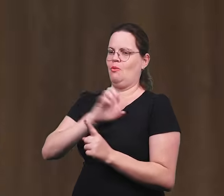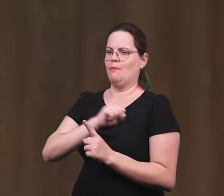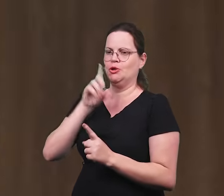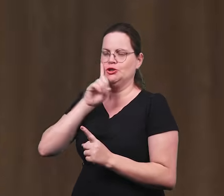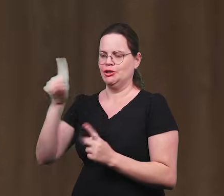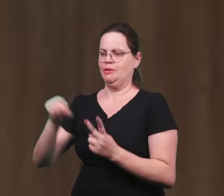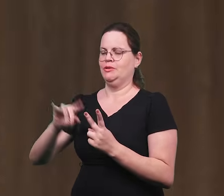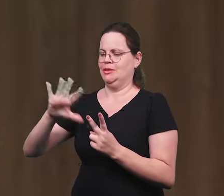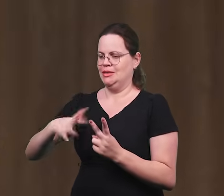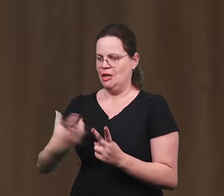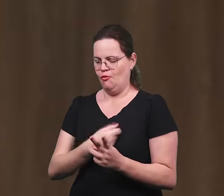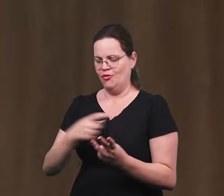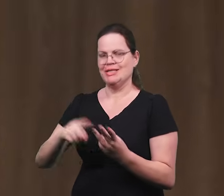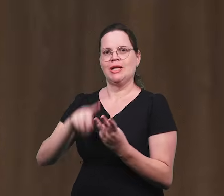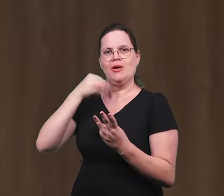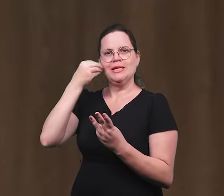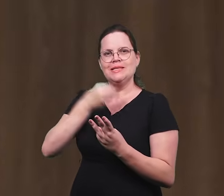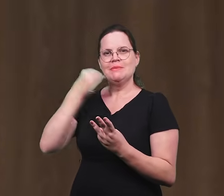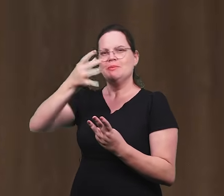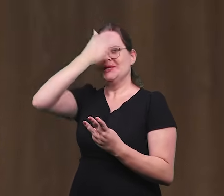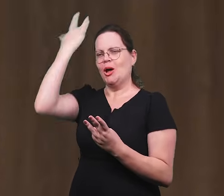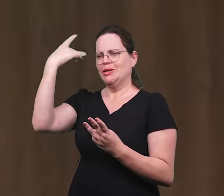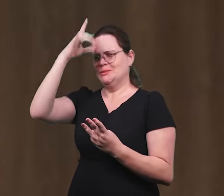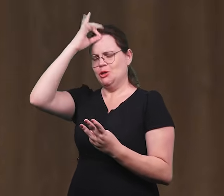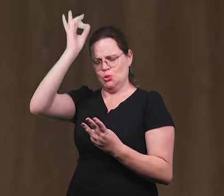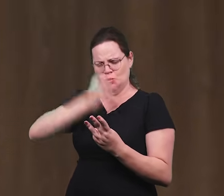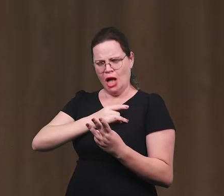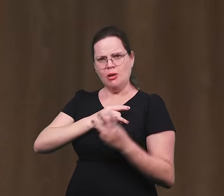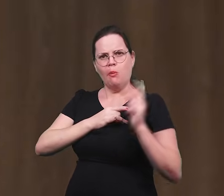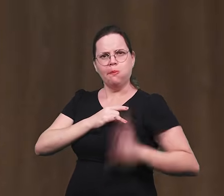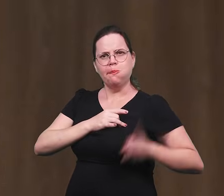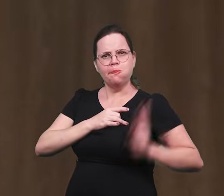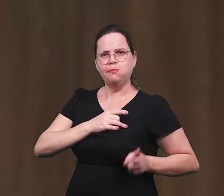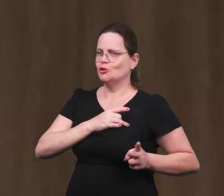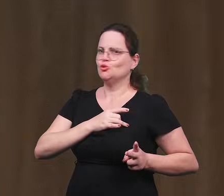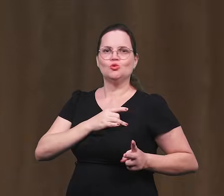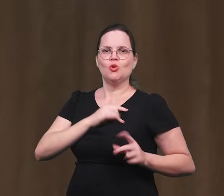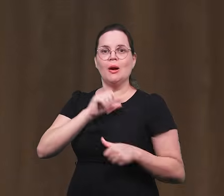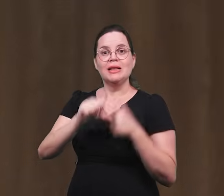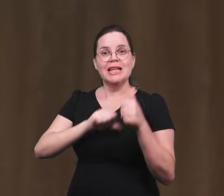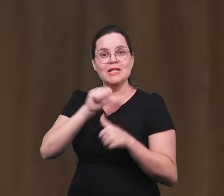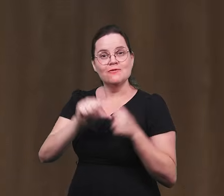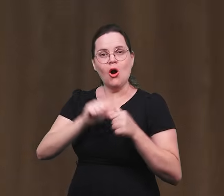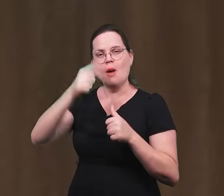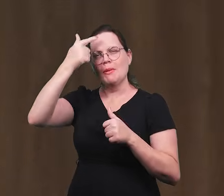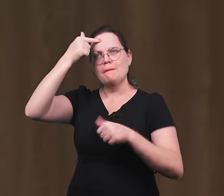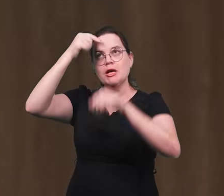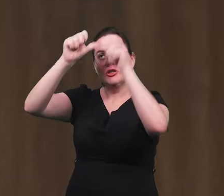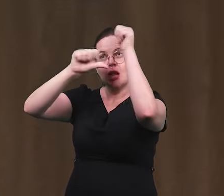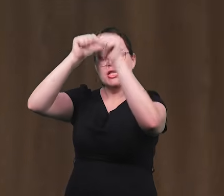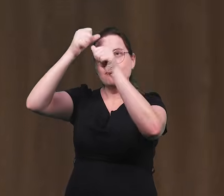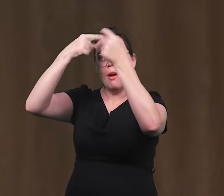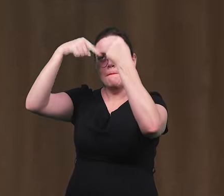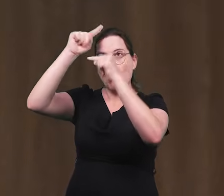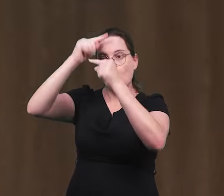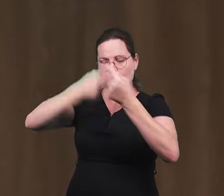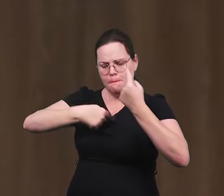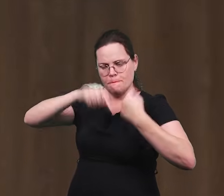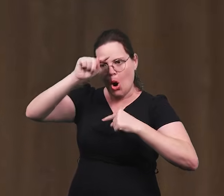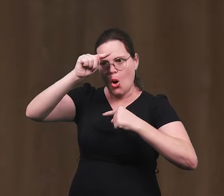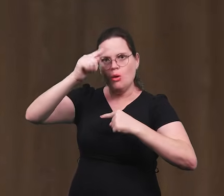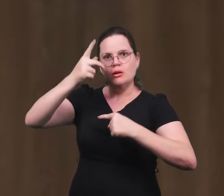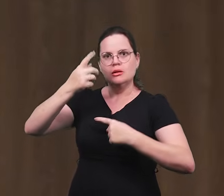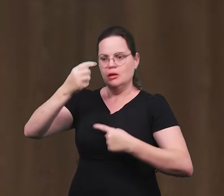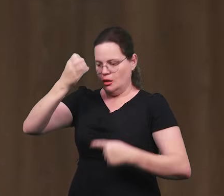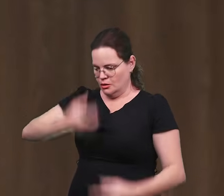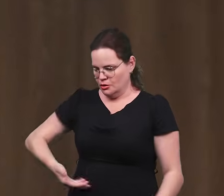pessoa. Porque aquelas águas, elas entram no nosso ser, elas nos transformam, muda a nossa forma de pensar, muda a